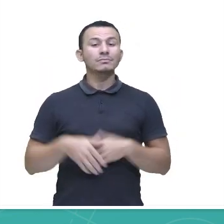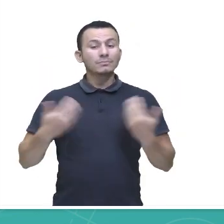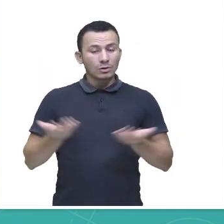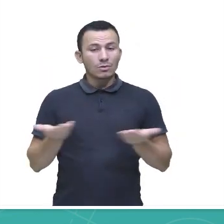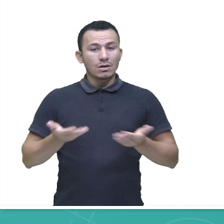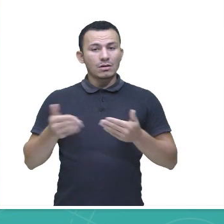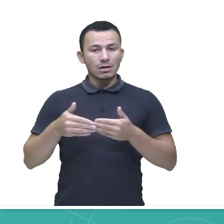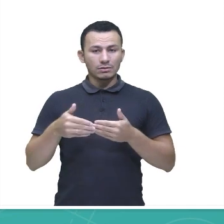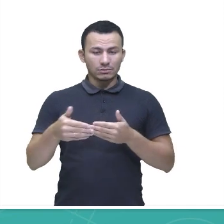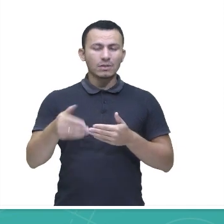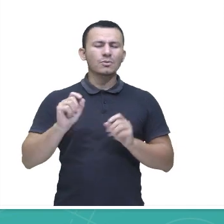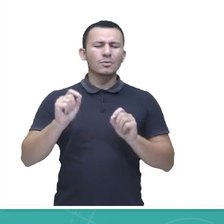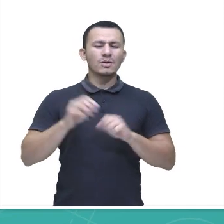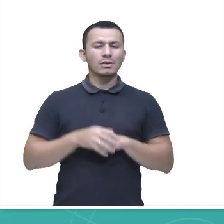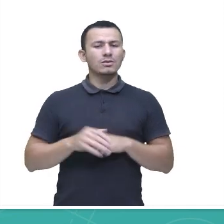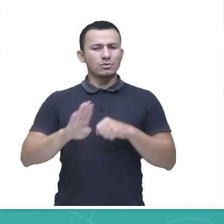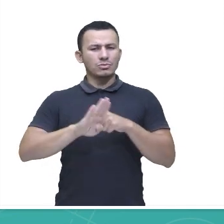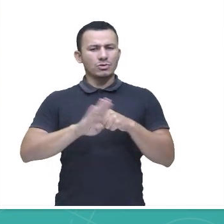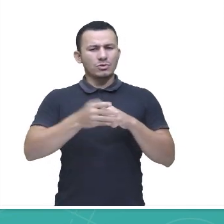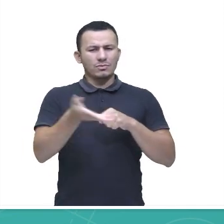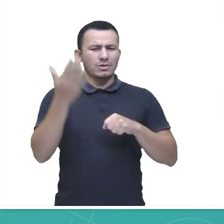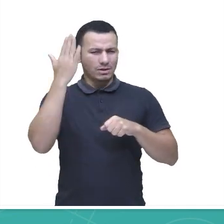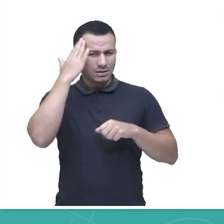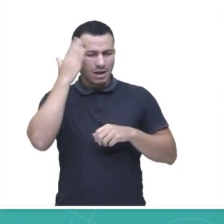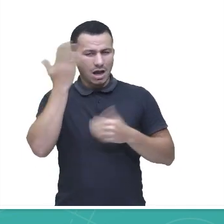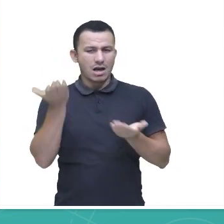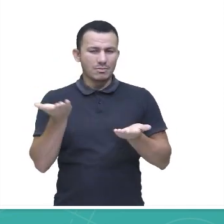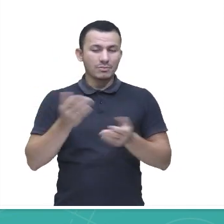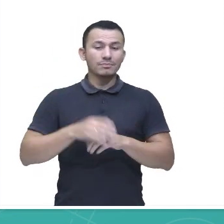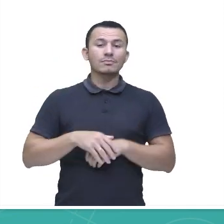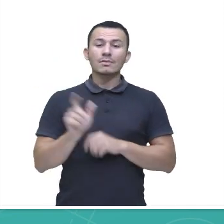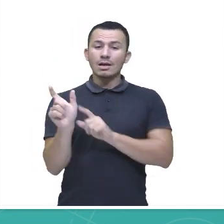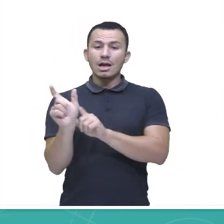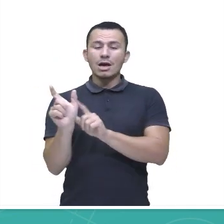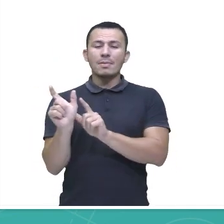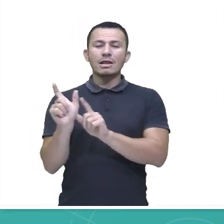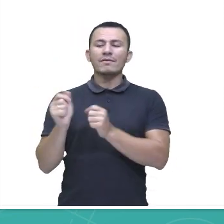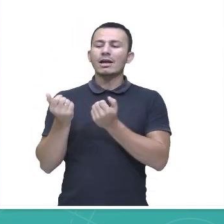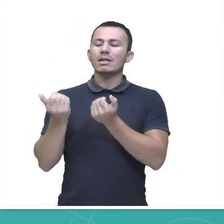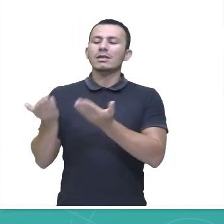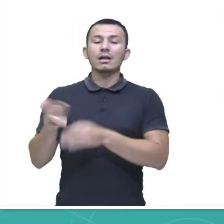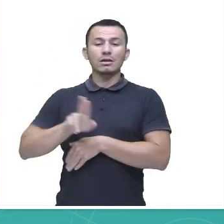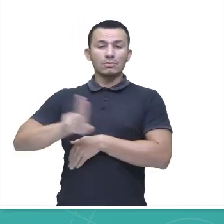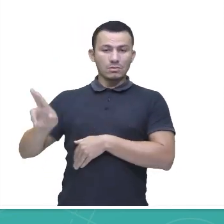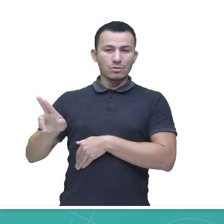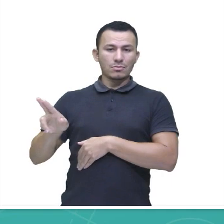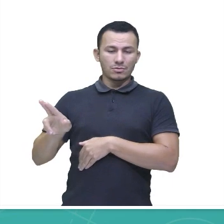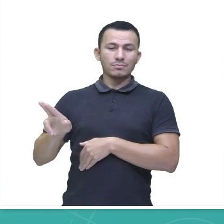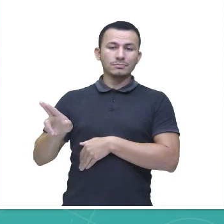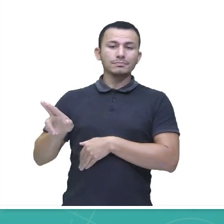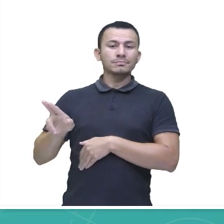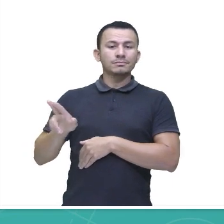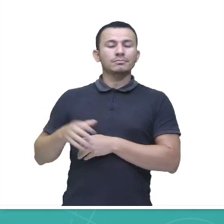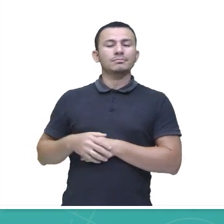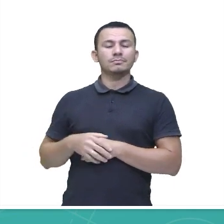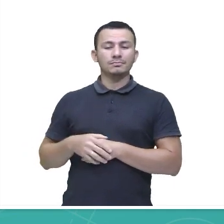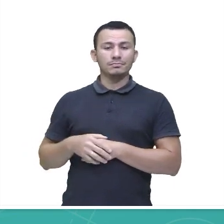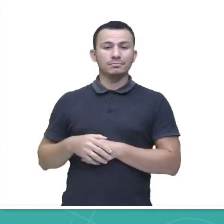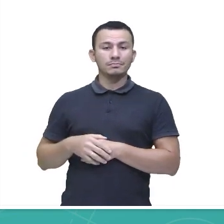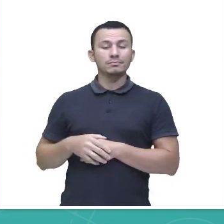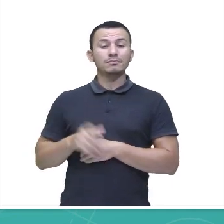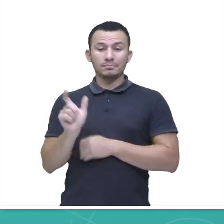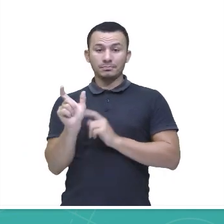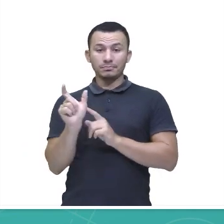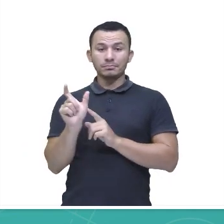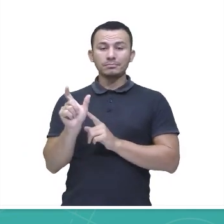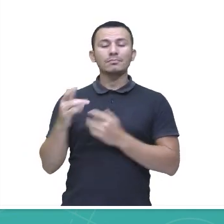que é substantivo, você já sabe, não é? Porque é a palavra que está nominando, que está doando, não é?